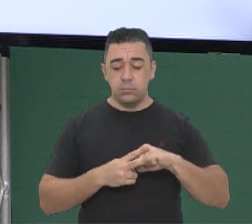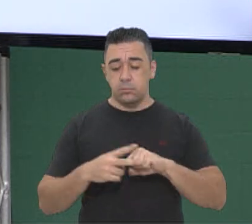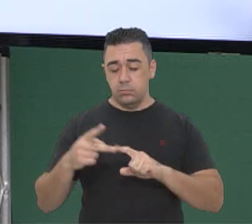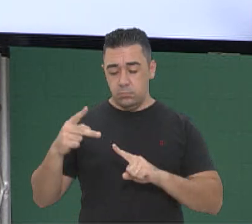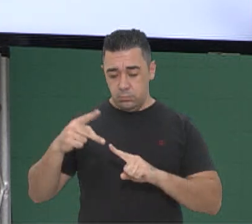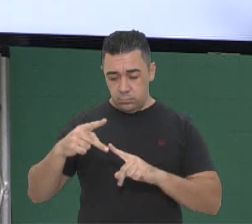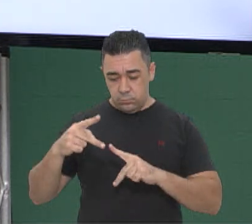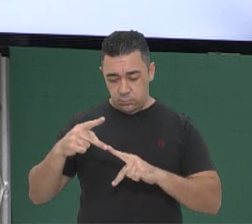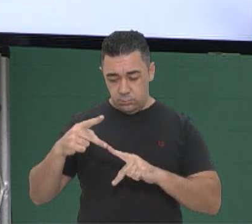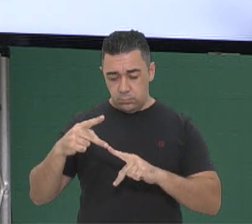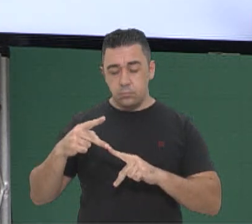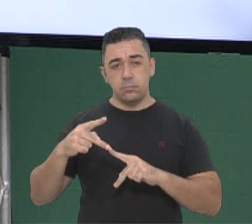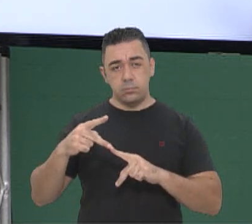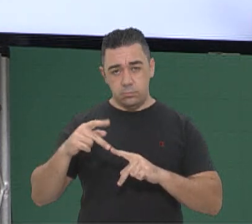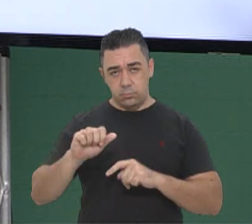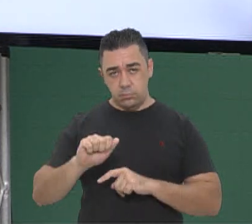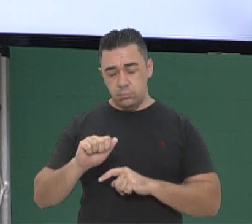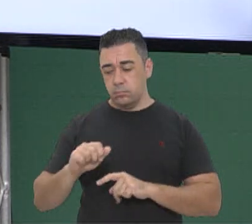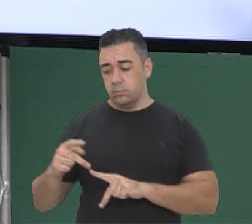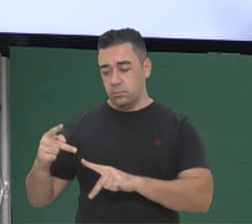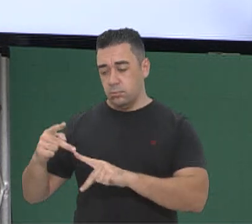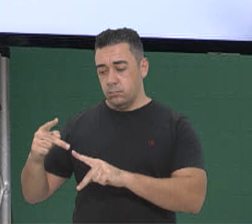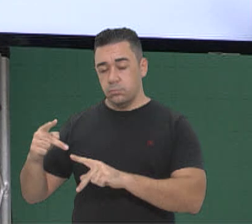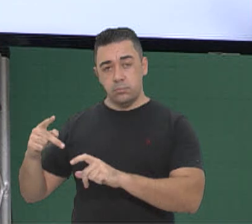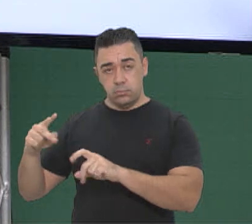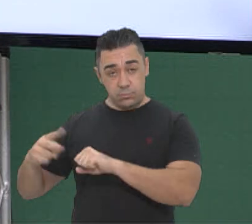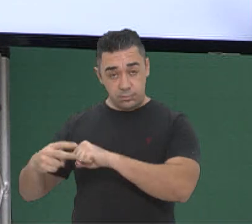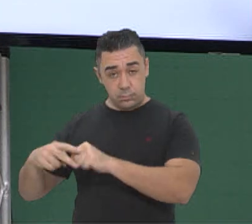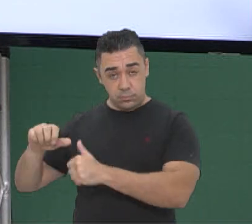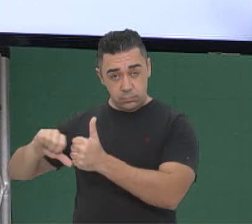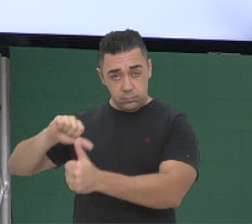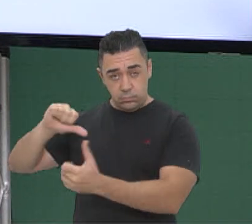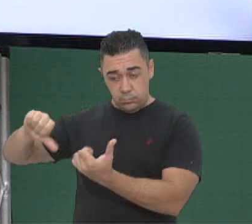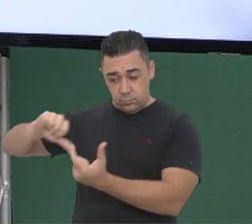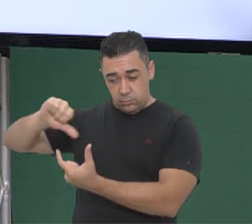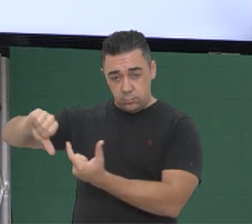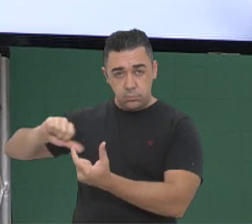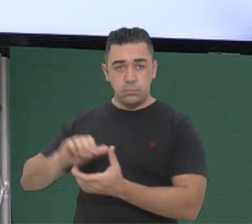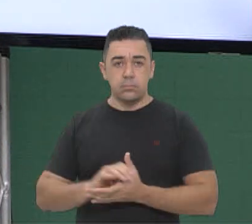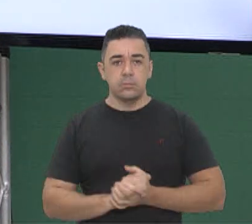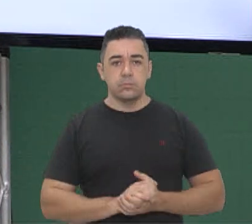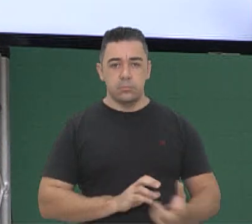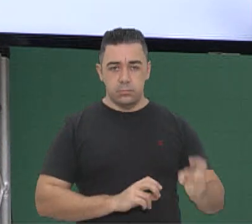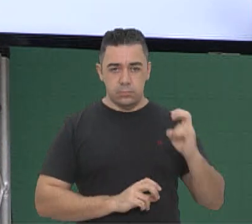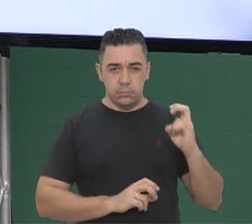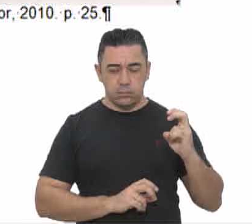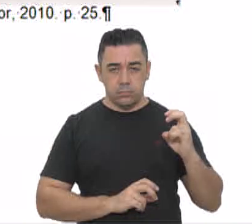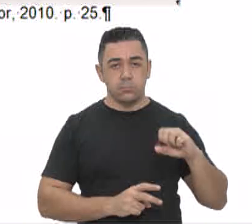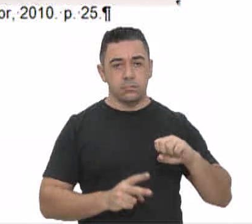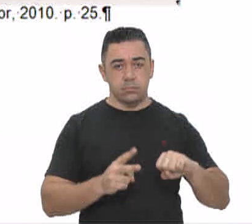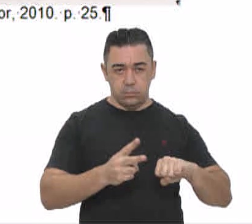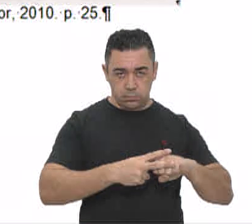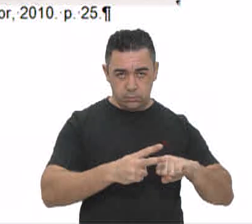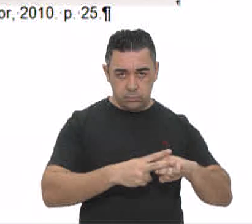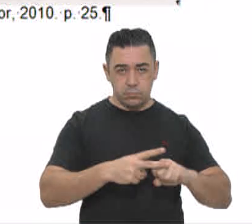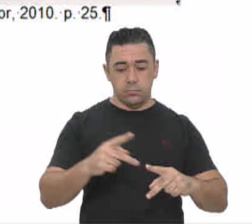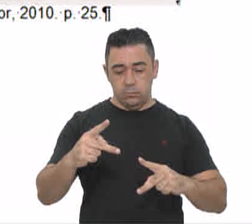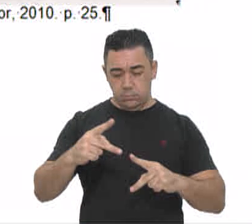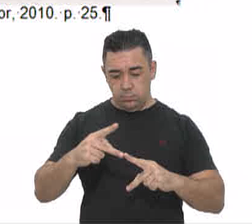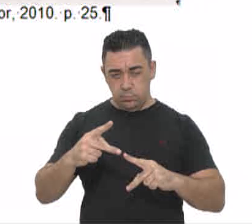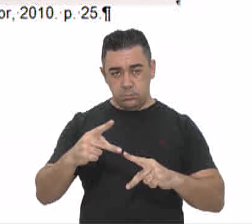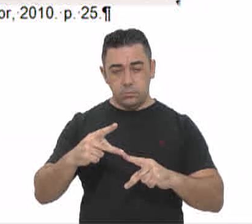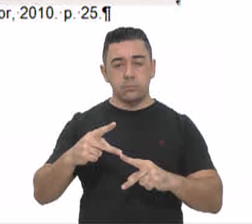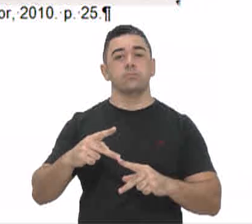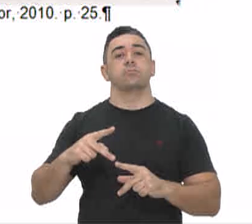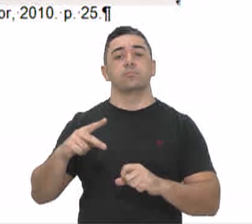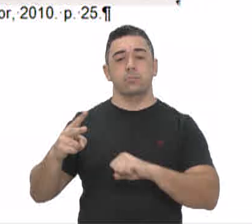ir, preposição a, verbo no infinitivo. Vinheta 5, vou a ver tele. Verbo ir,